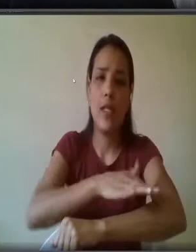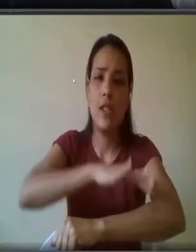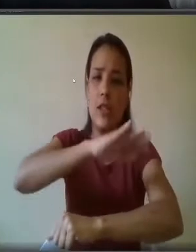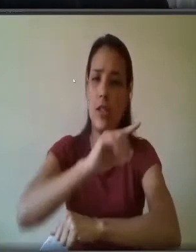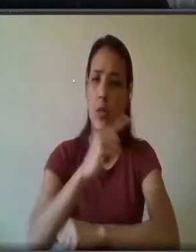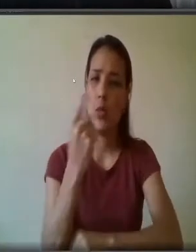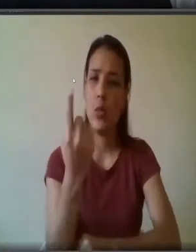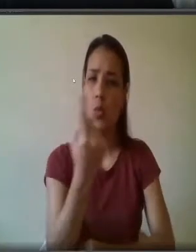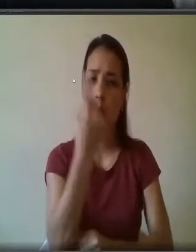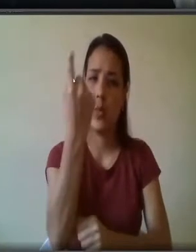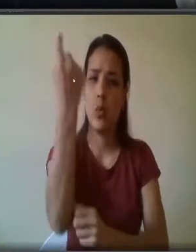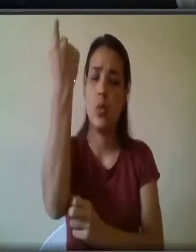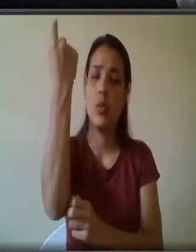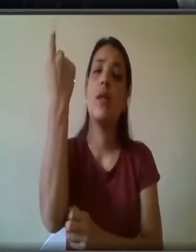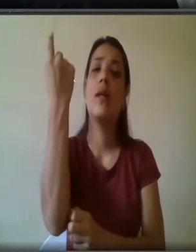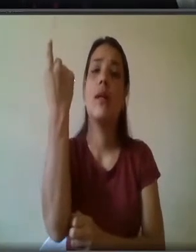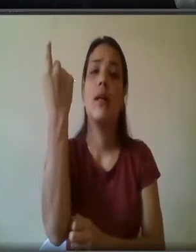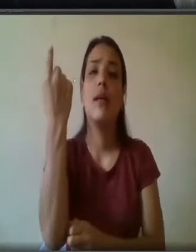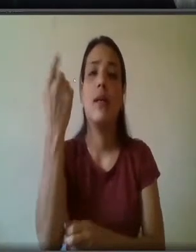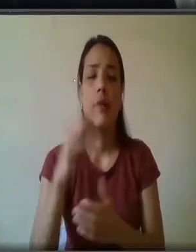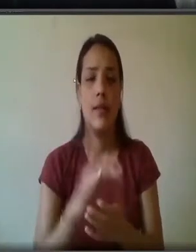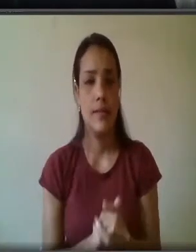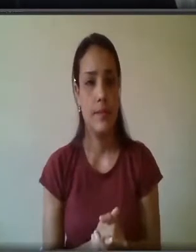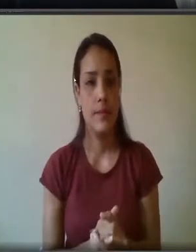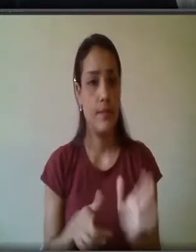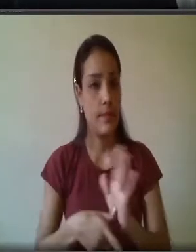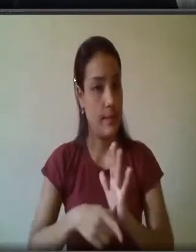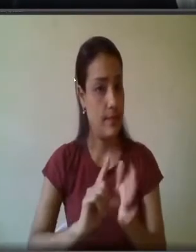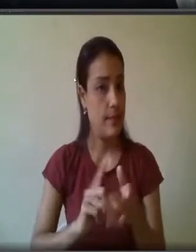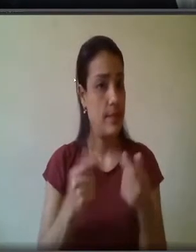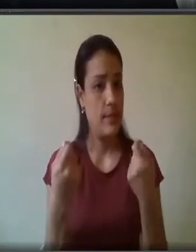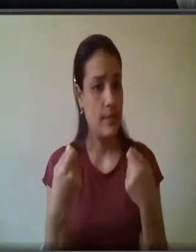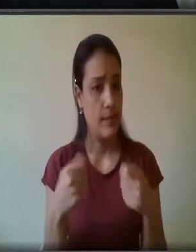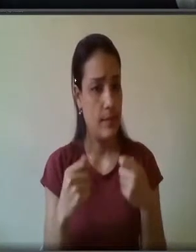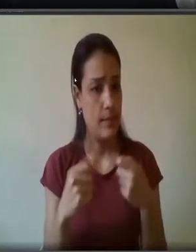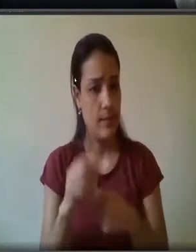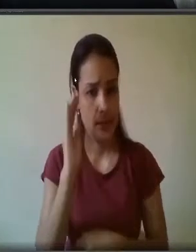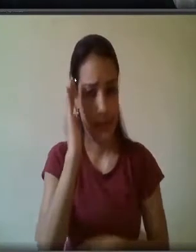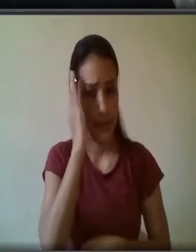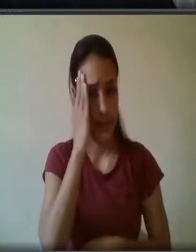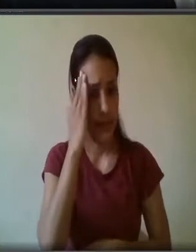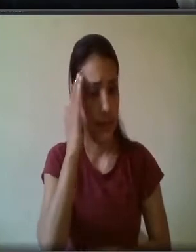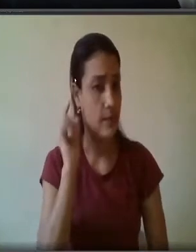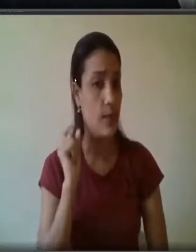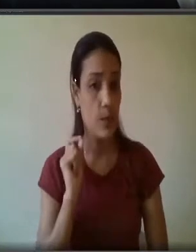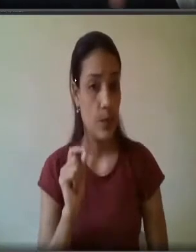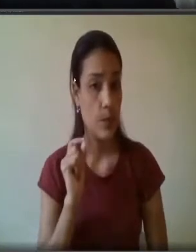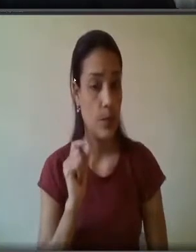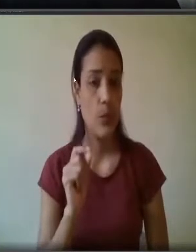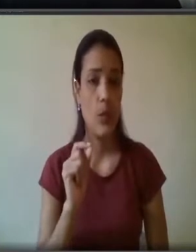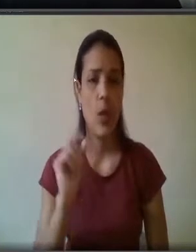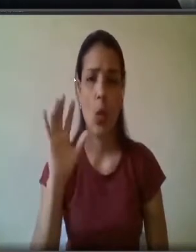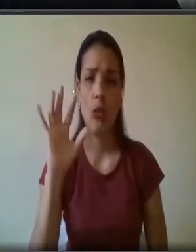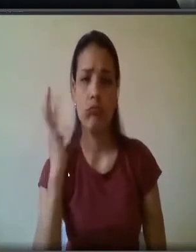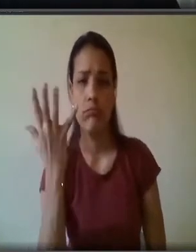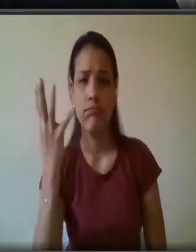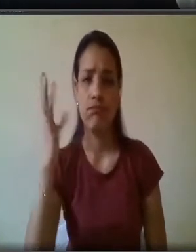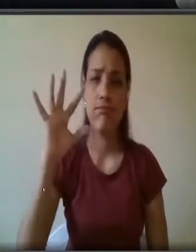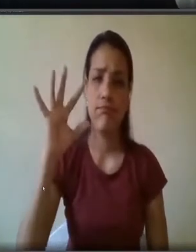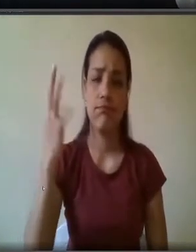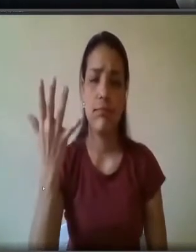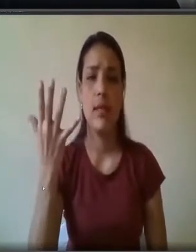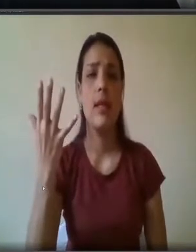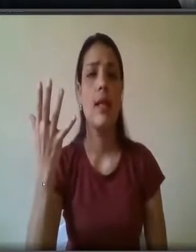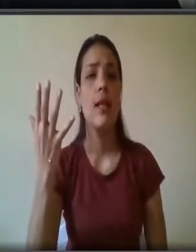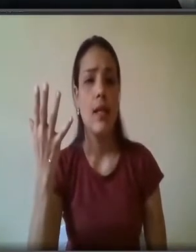começar a entender o relevo, a gente tem que entender que o tempo, né, o nosso tempo na